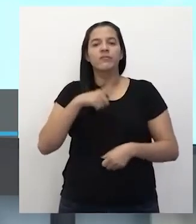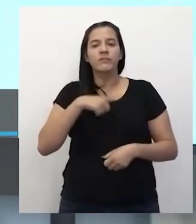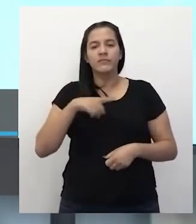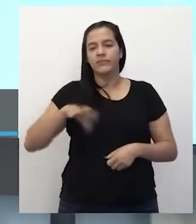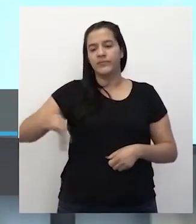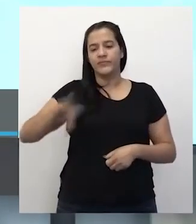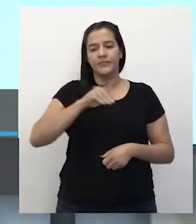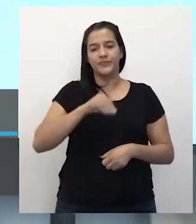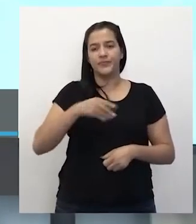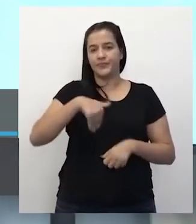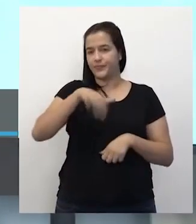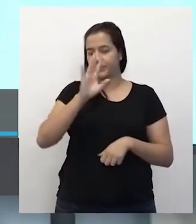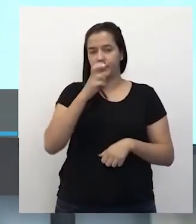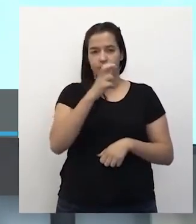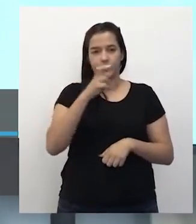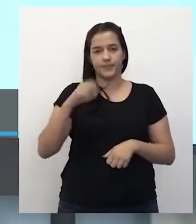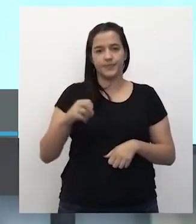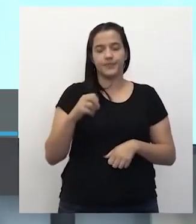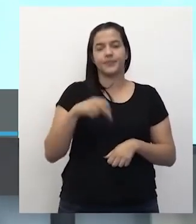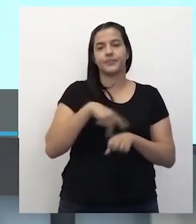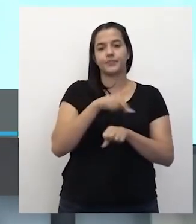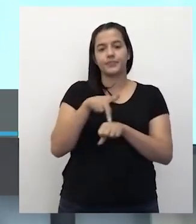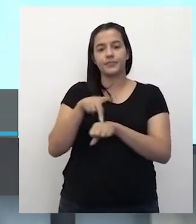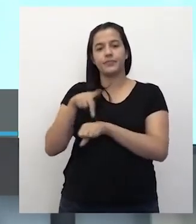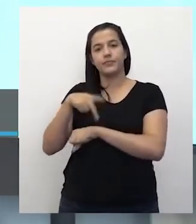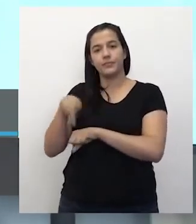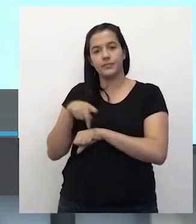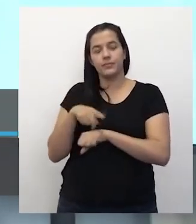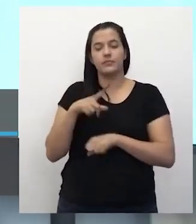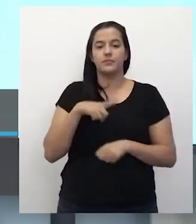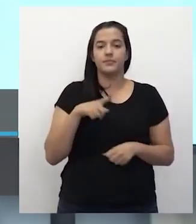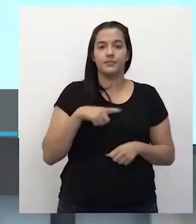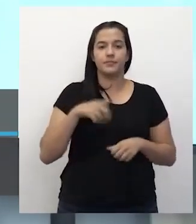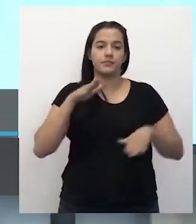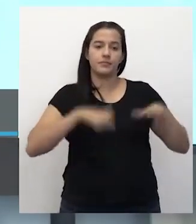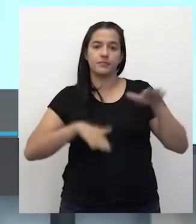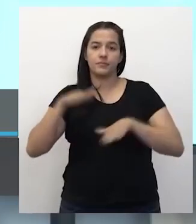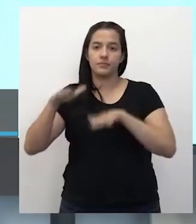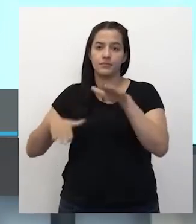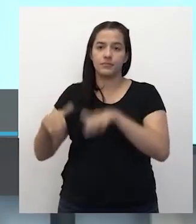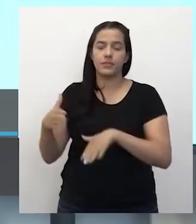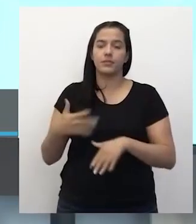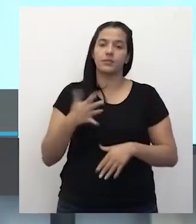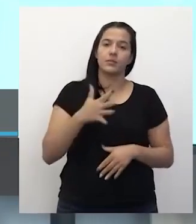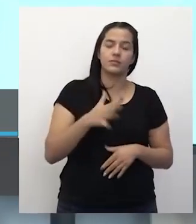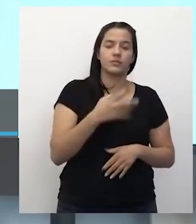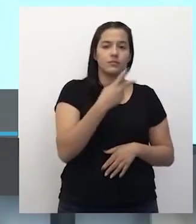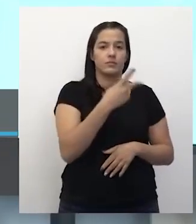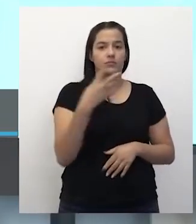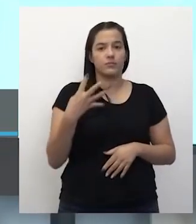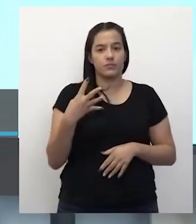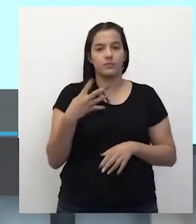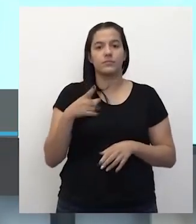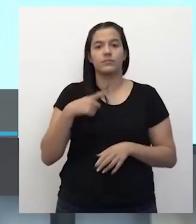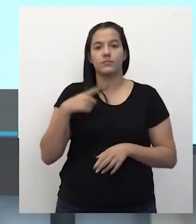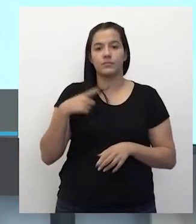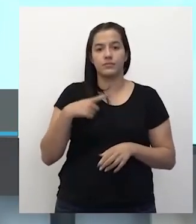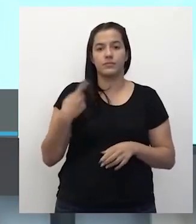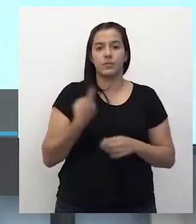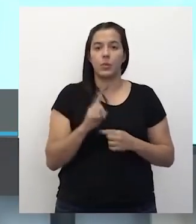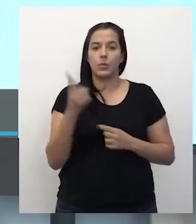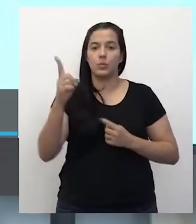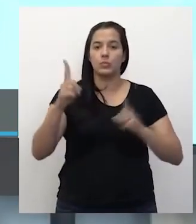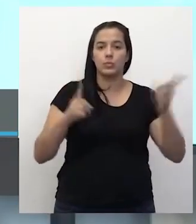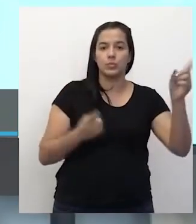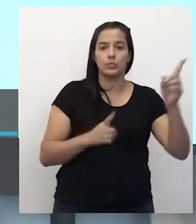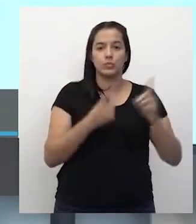de 50 países, também sofre essa questão de uma certa elevação, apesar de estar entre 24, mas tem regiões muito densas,